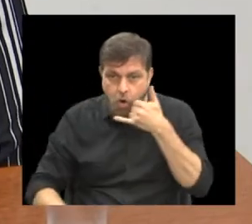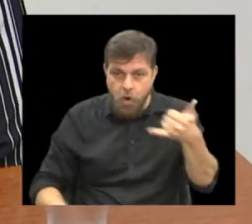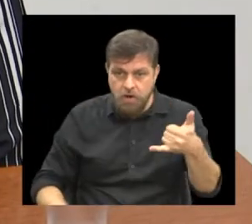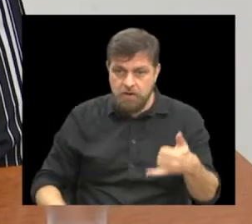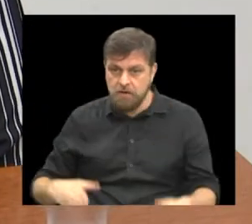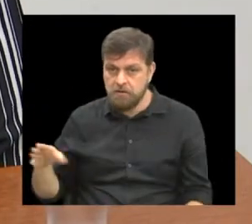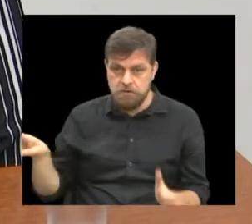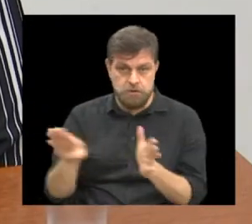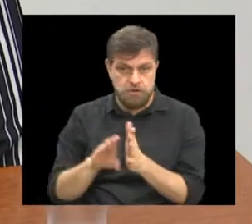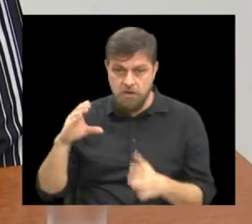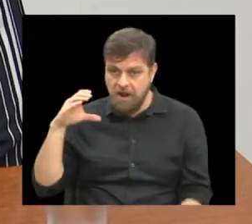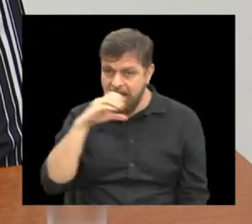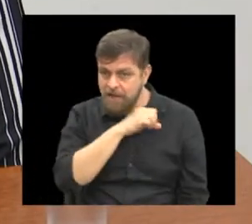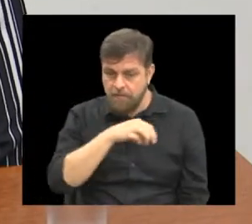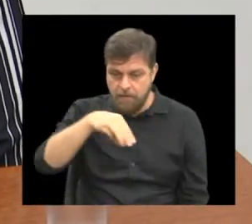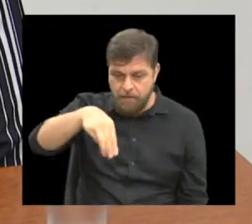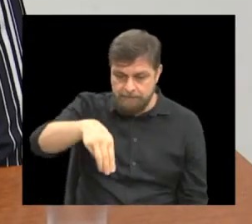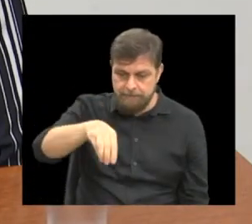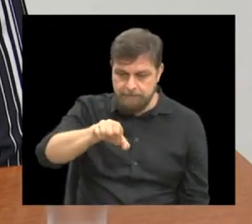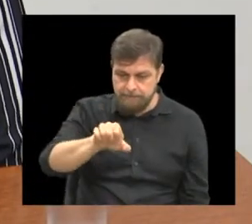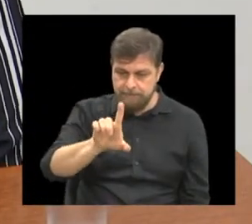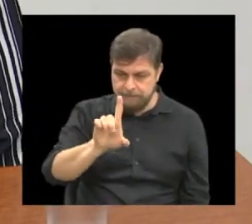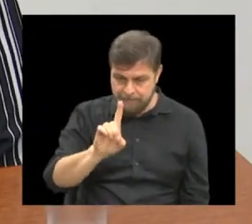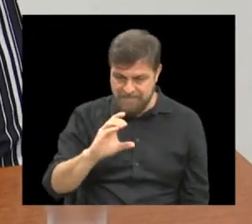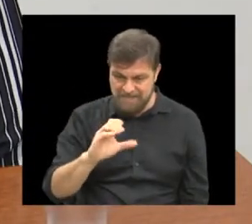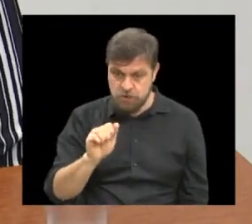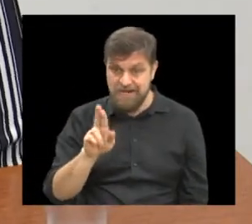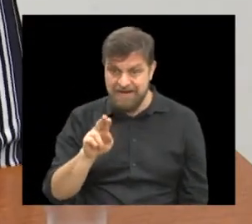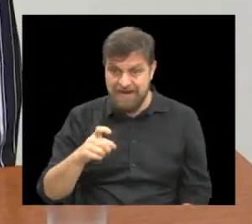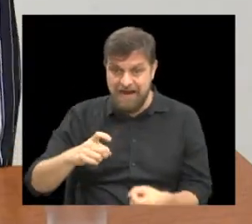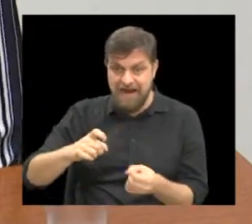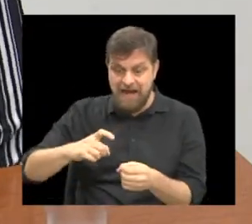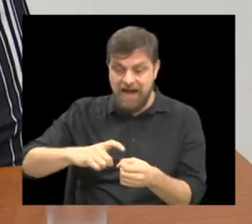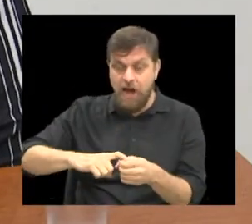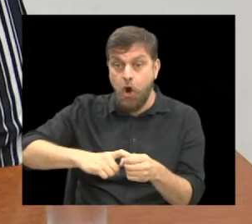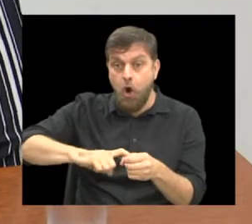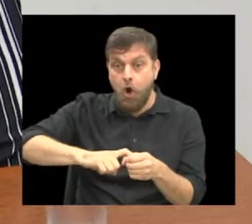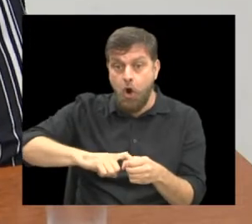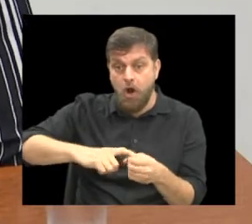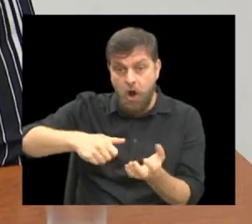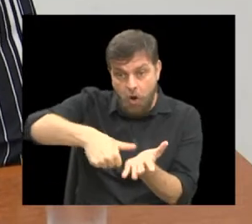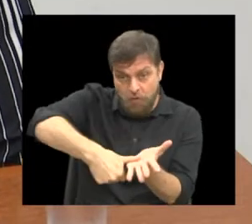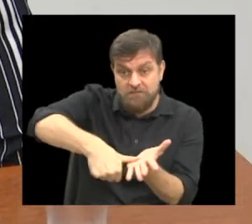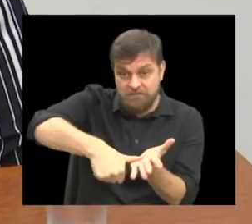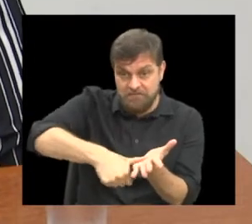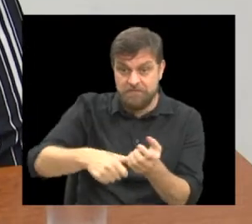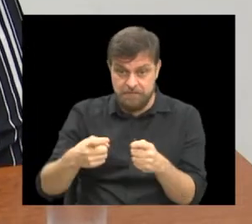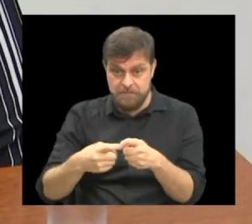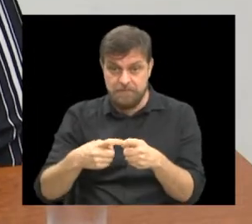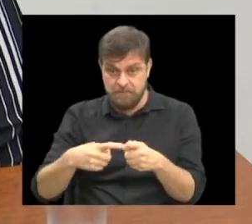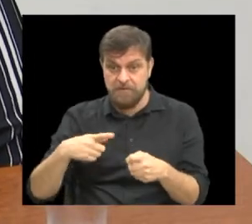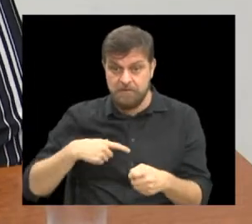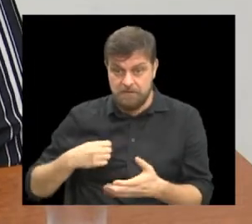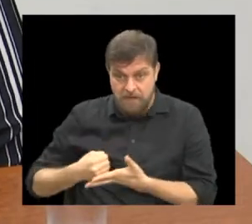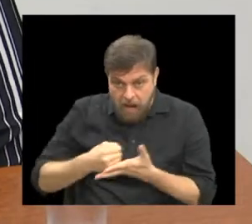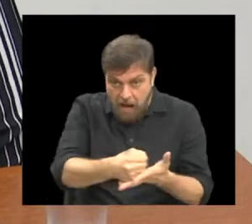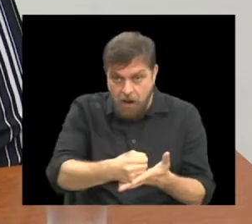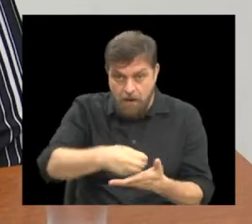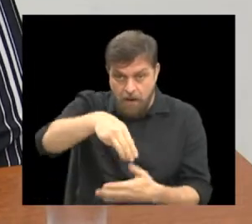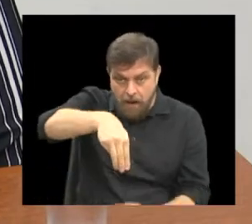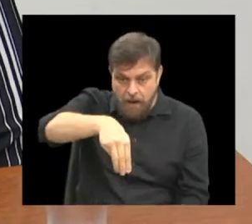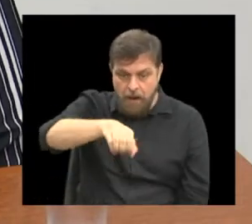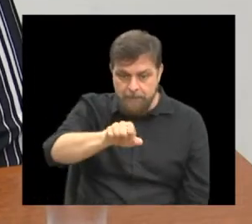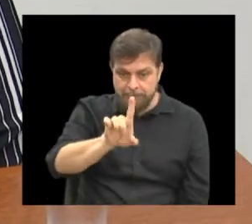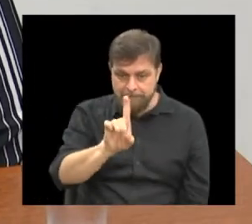chegou primeiro, que foi eu que acompanhei, fui com a Medcar. Vocês né? estão muito bem assessoradas, né? Graças a Deus, isso dá uma tranquilidade. Tem que